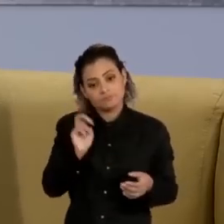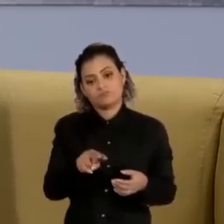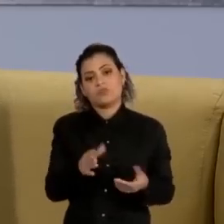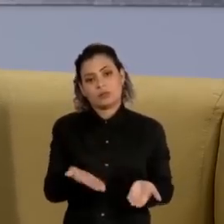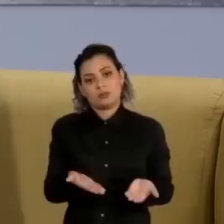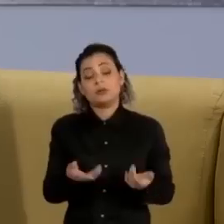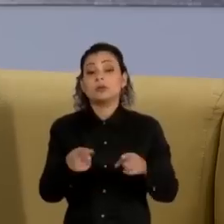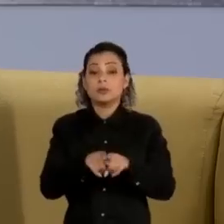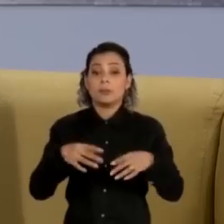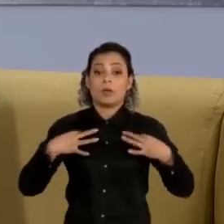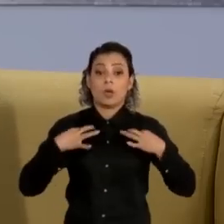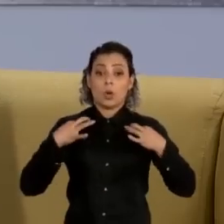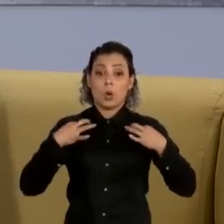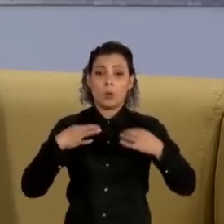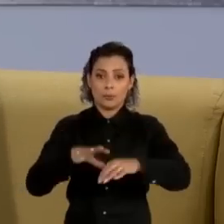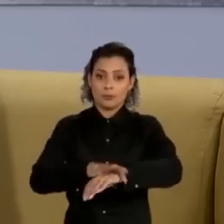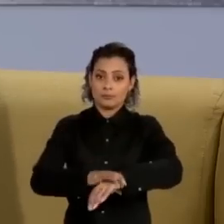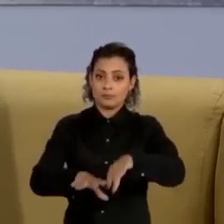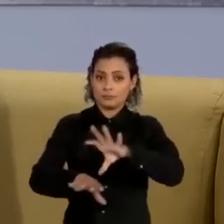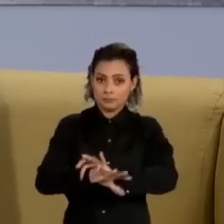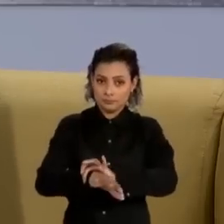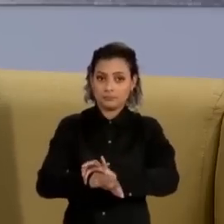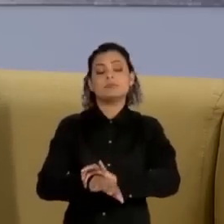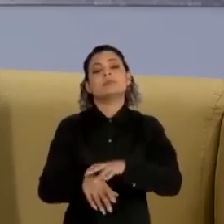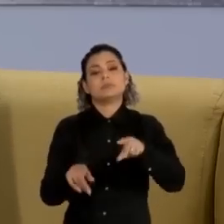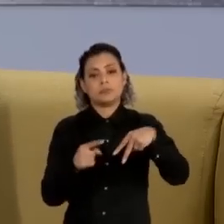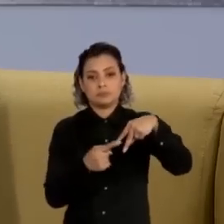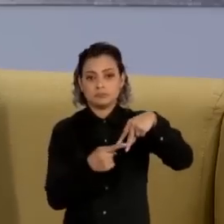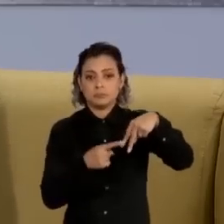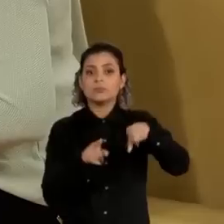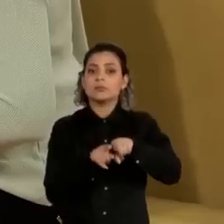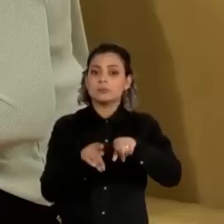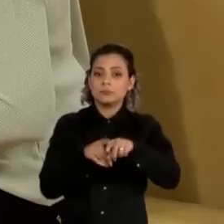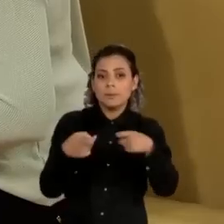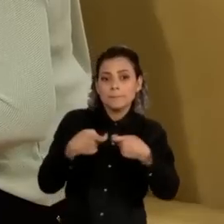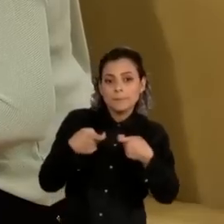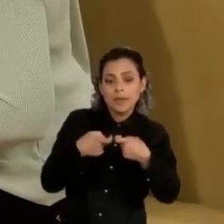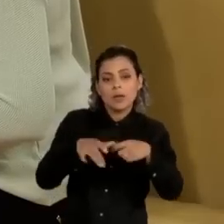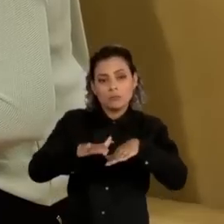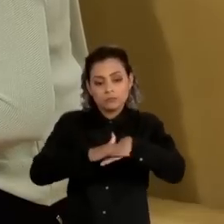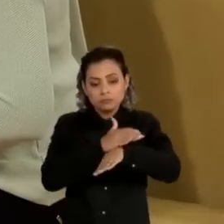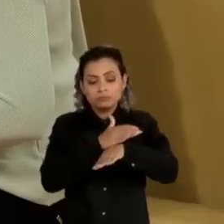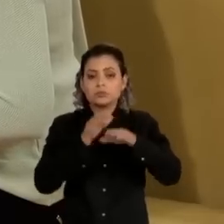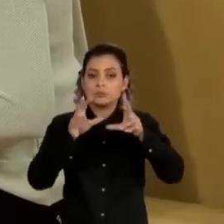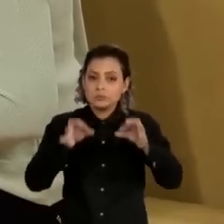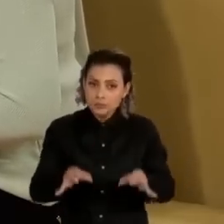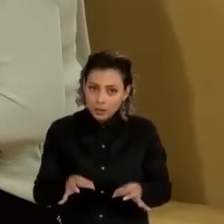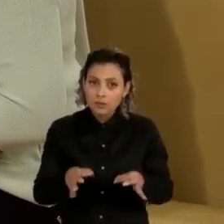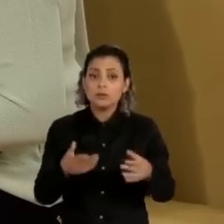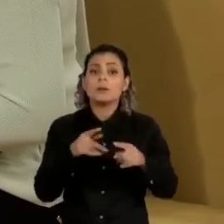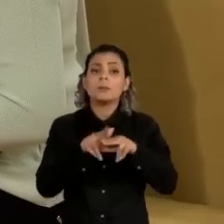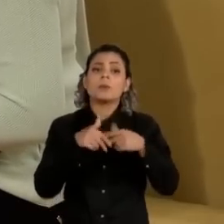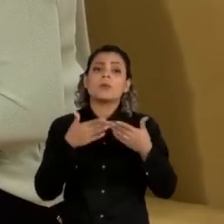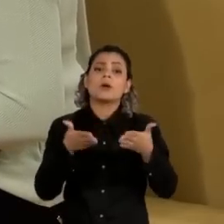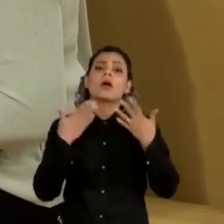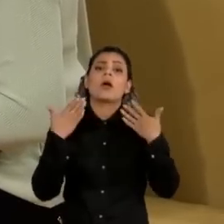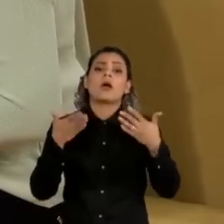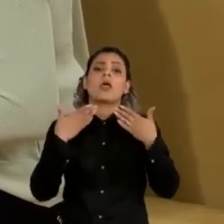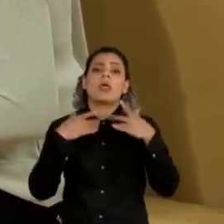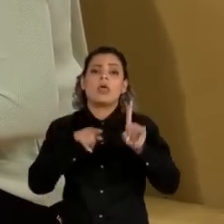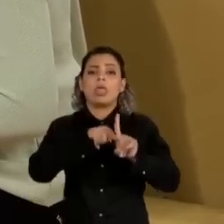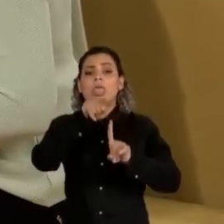usar roupas de manga comprida, calça comprida, sapato meia, o que nem sempre é agradável no clima